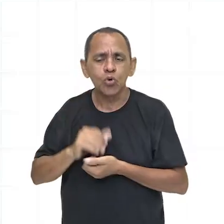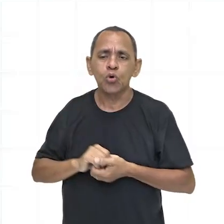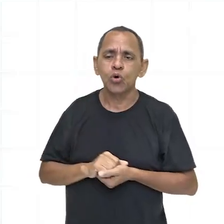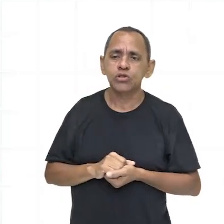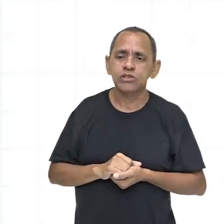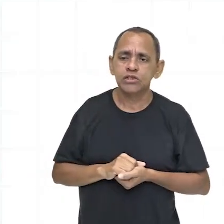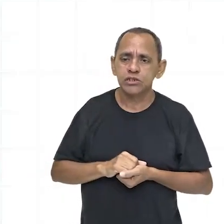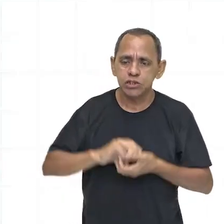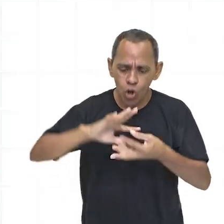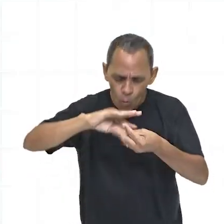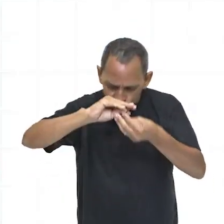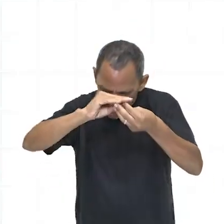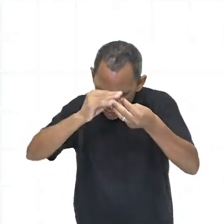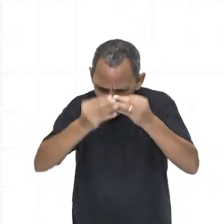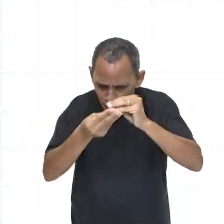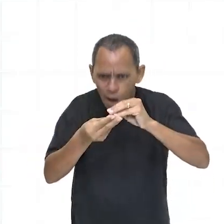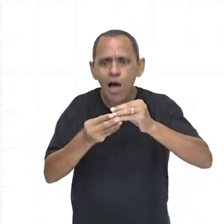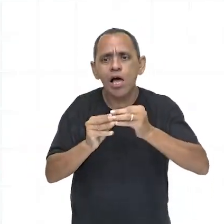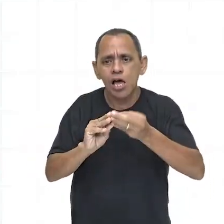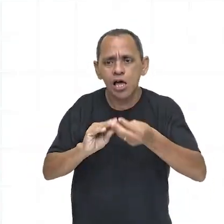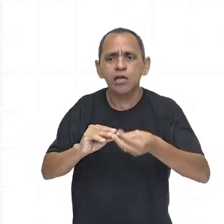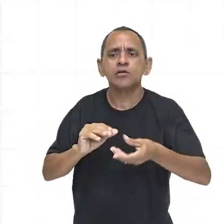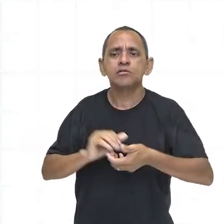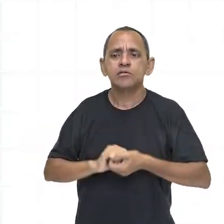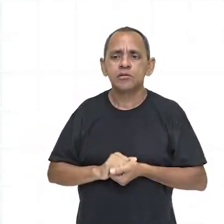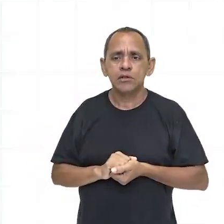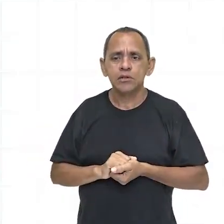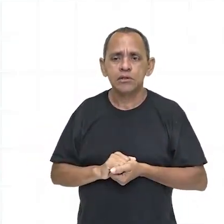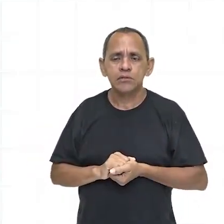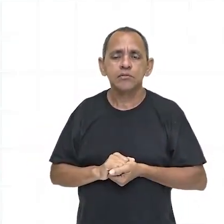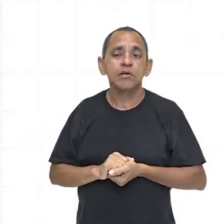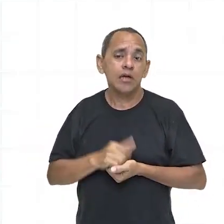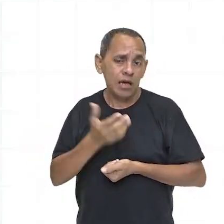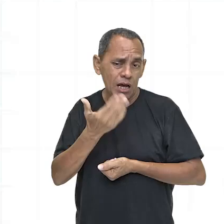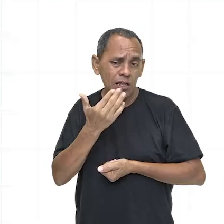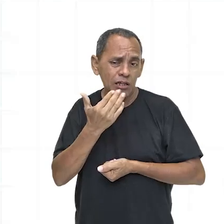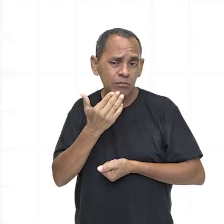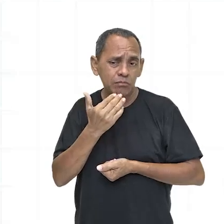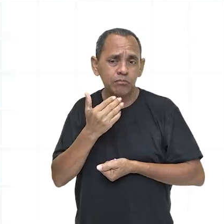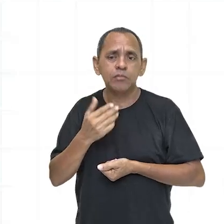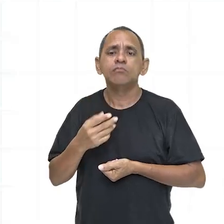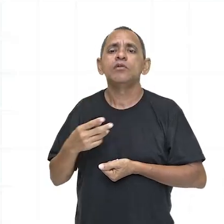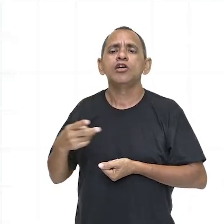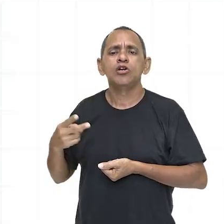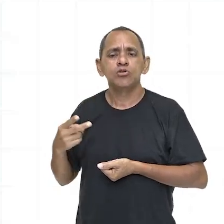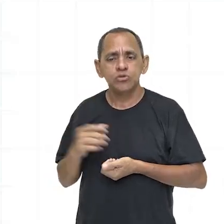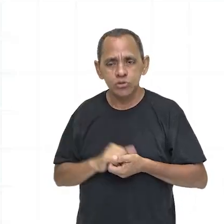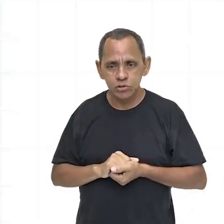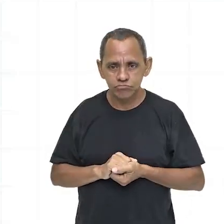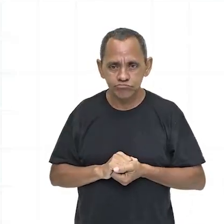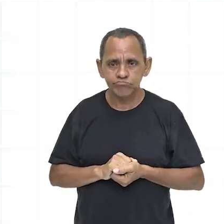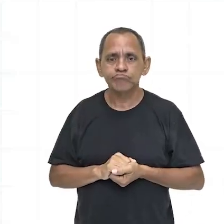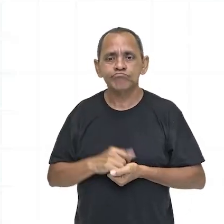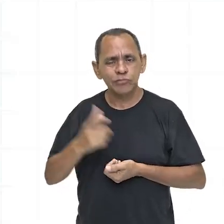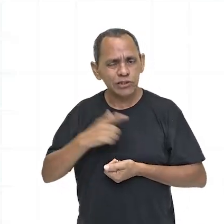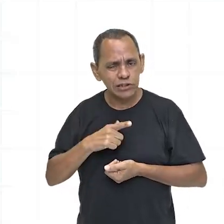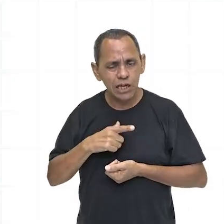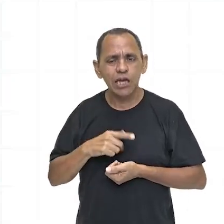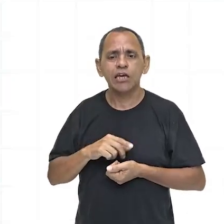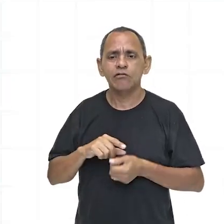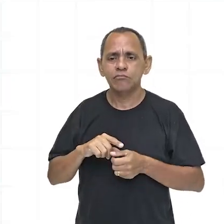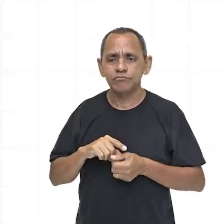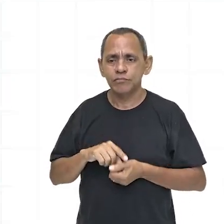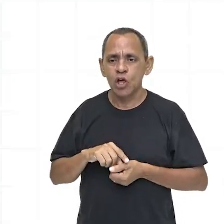alimentos industrializados, tudo isso são ricos em carboidratos simples. Refrigerante, principalmente, é